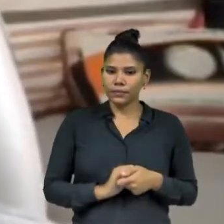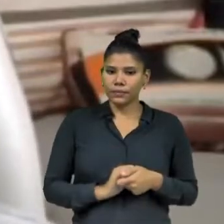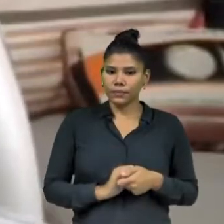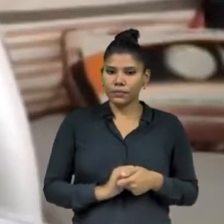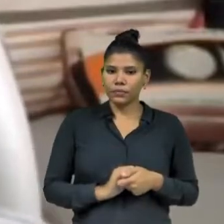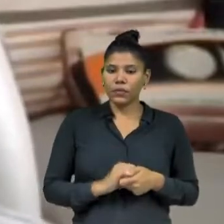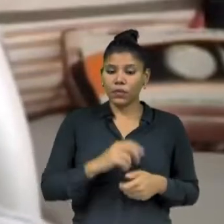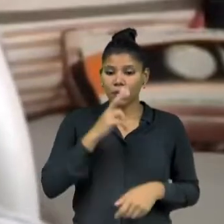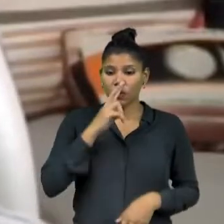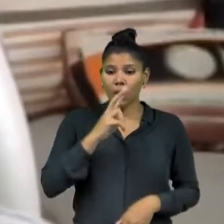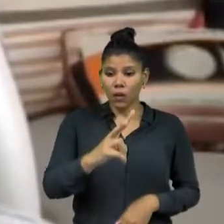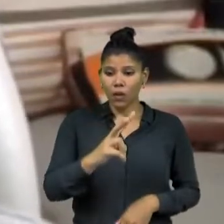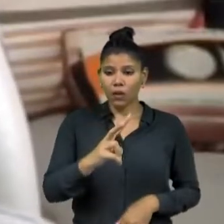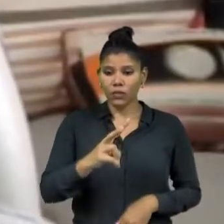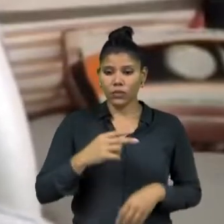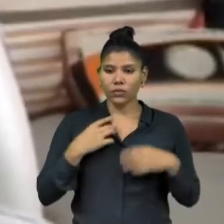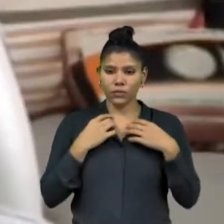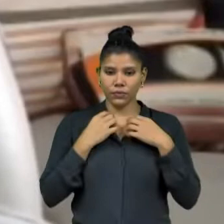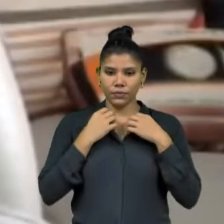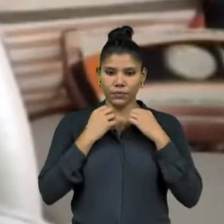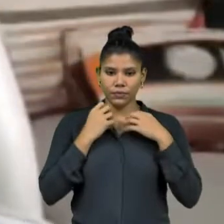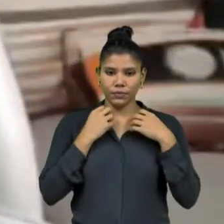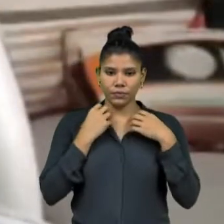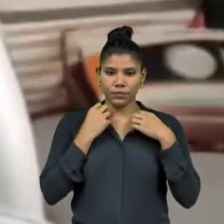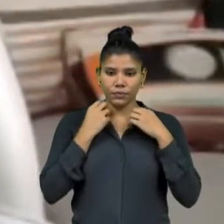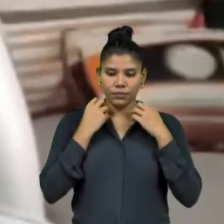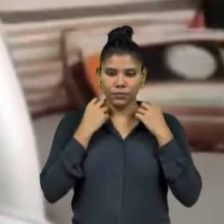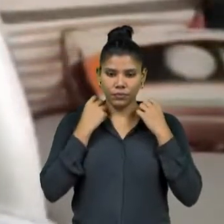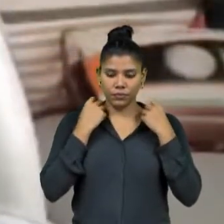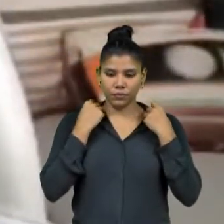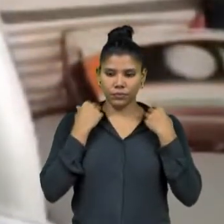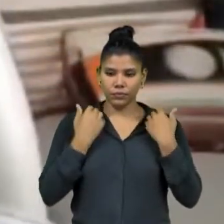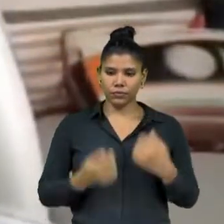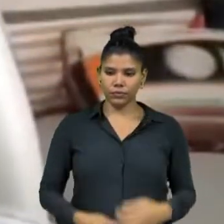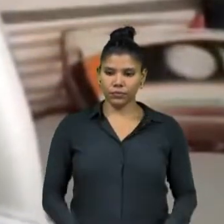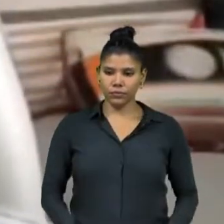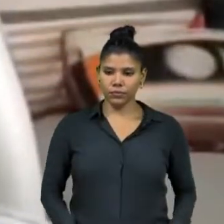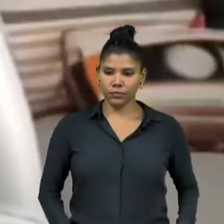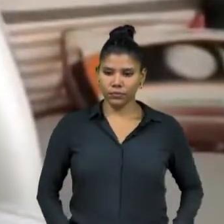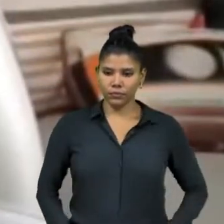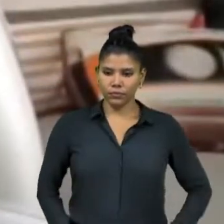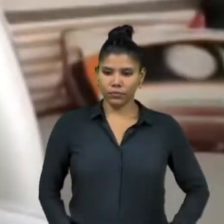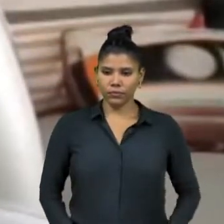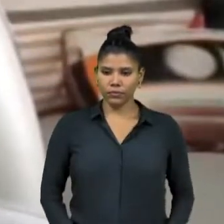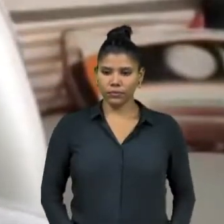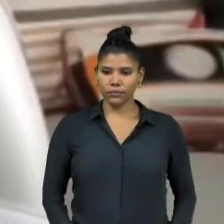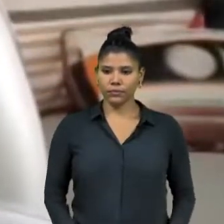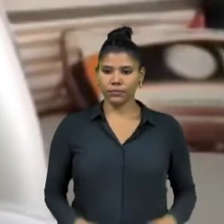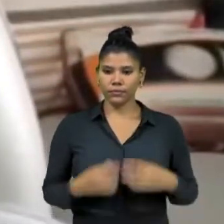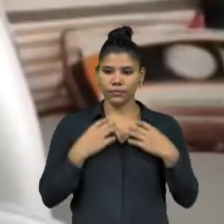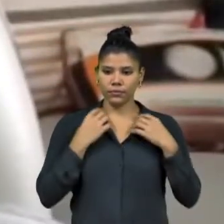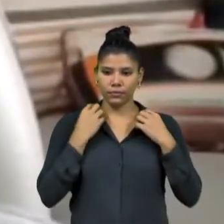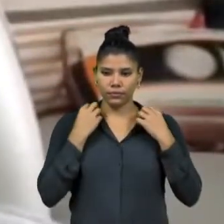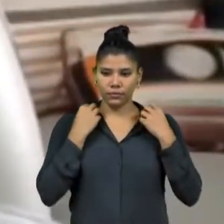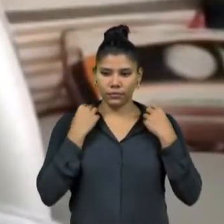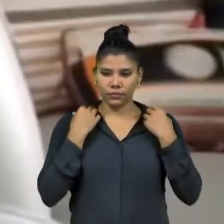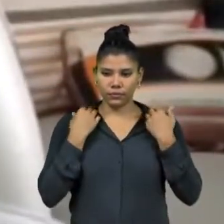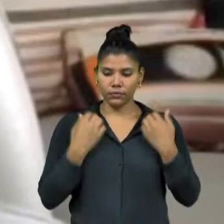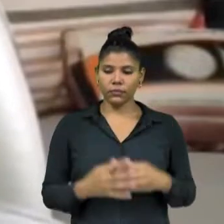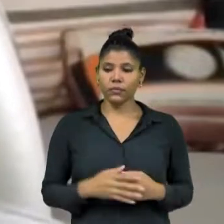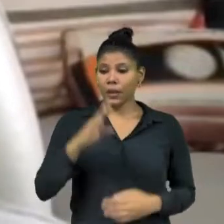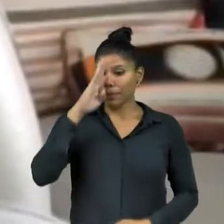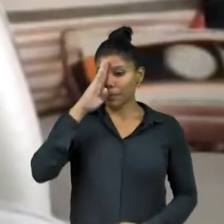grande, né, com esses dados de saúde, a partir dos dados hospitalares, e a principal vantagem,